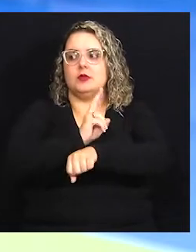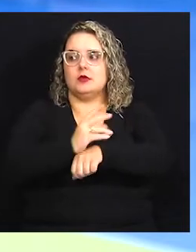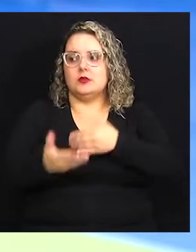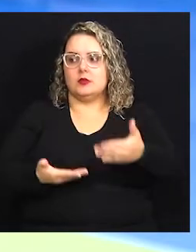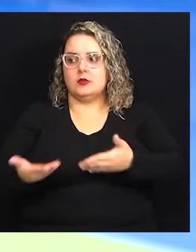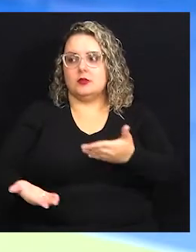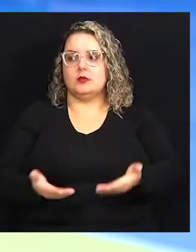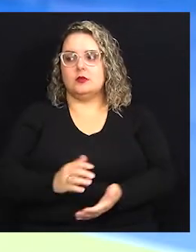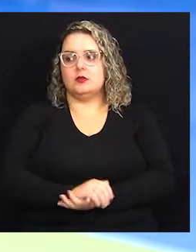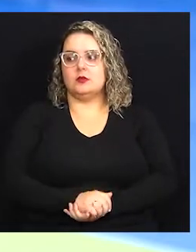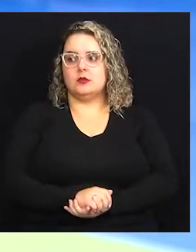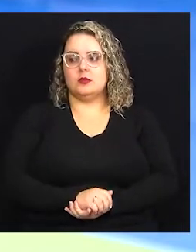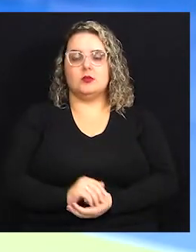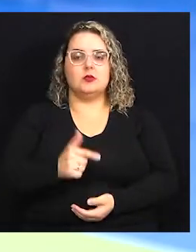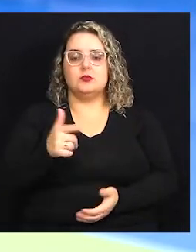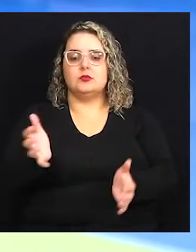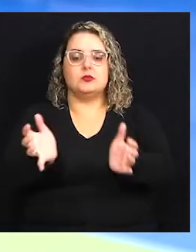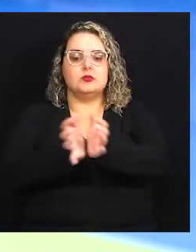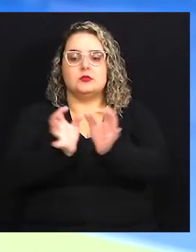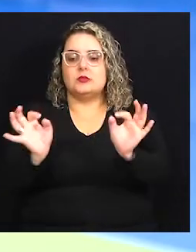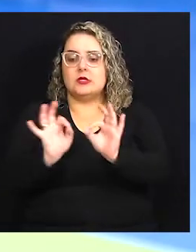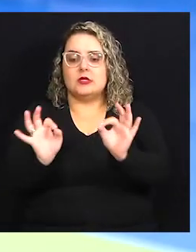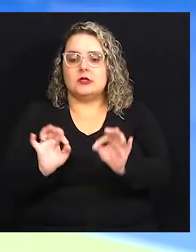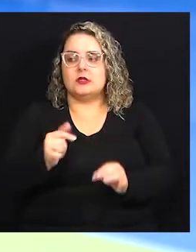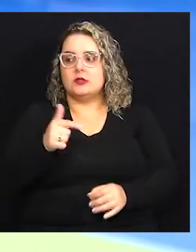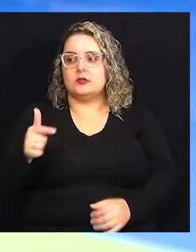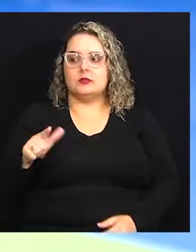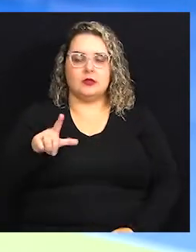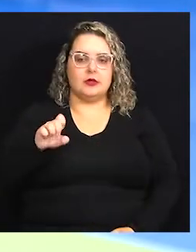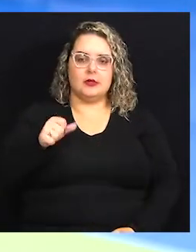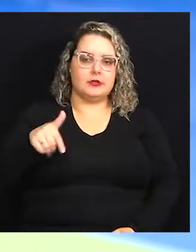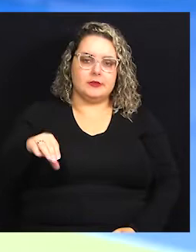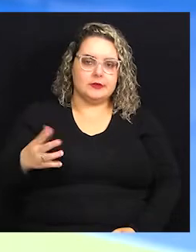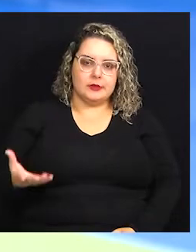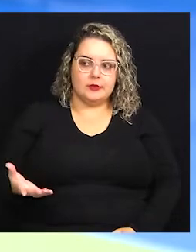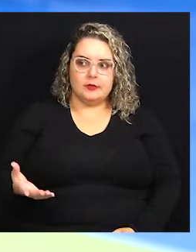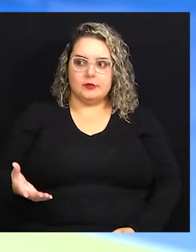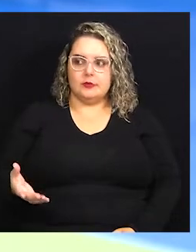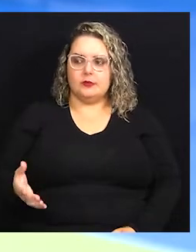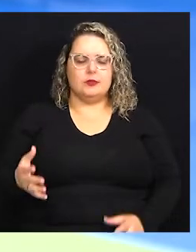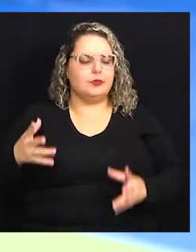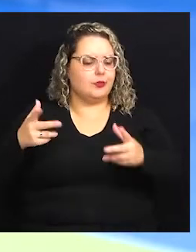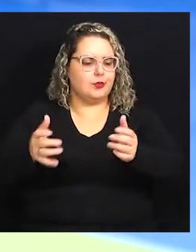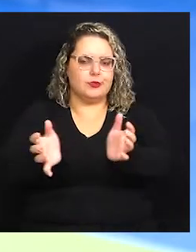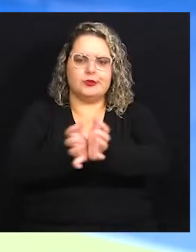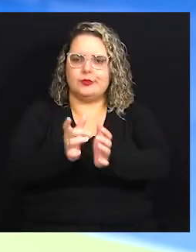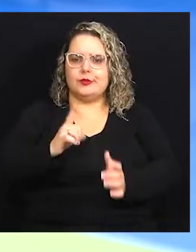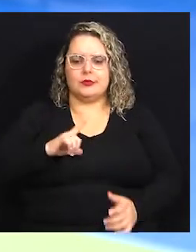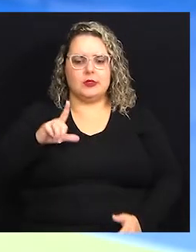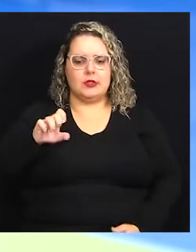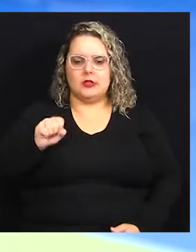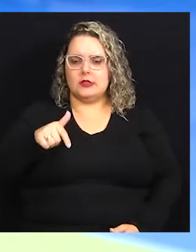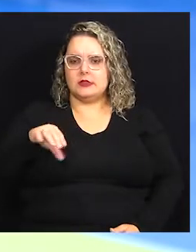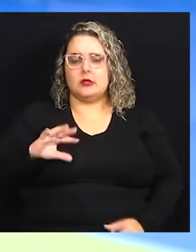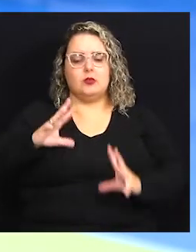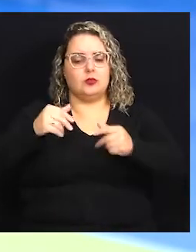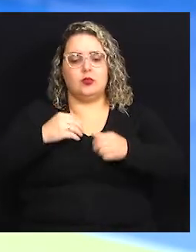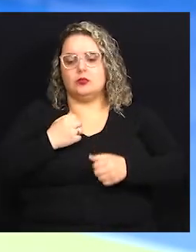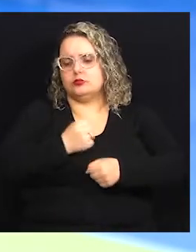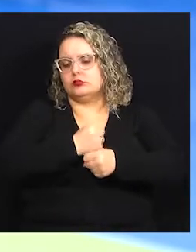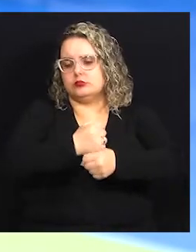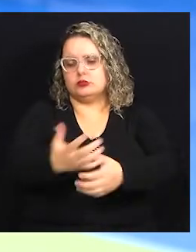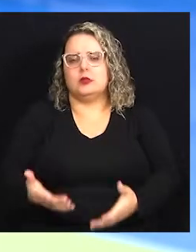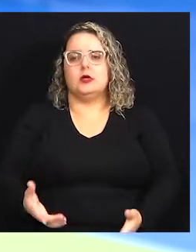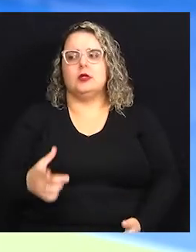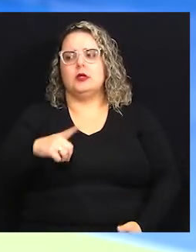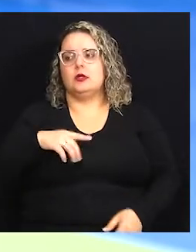de jogadoras. Não existe time nenhum que não tenha lesão. Nenhum, todo time tem lesão todo ano.